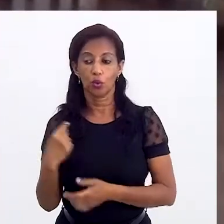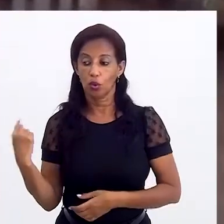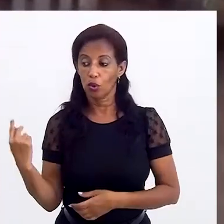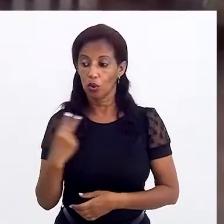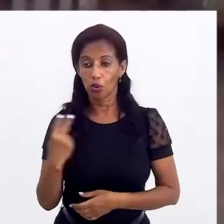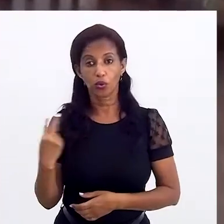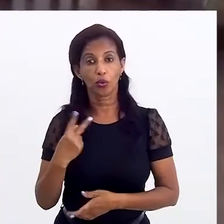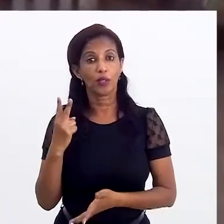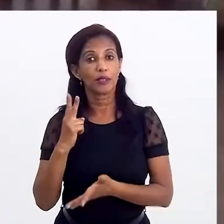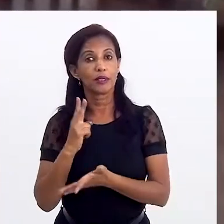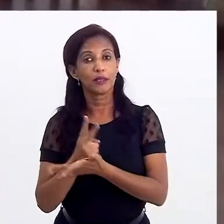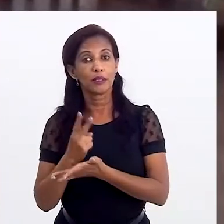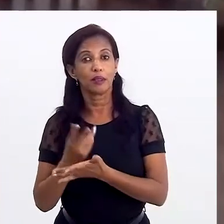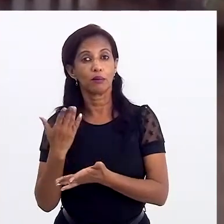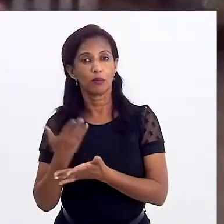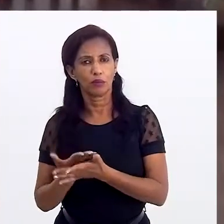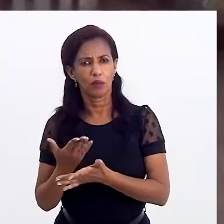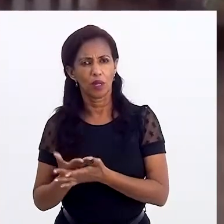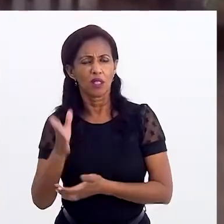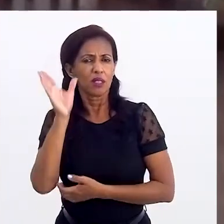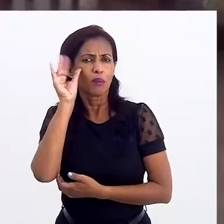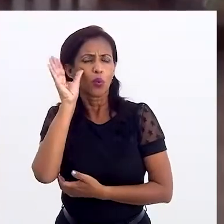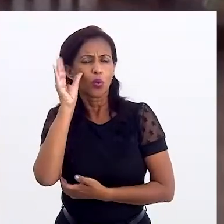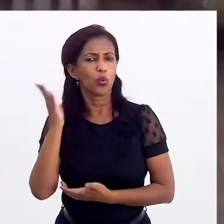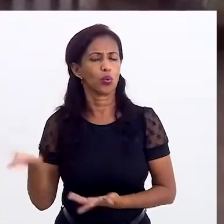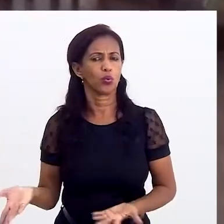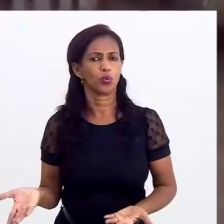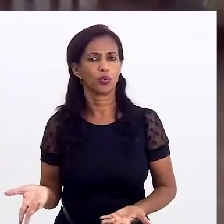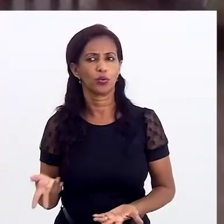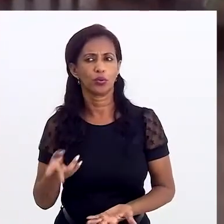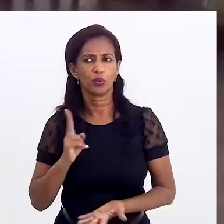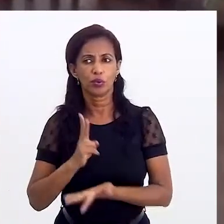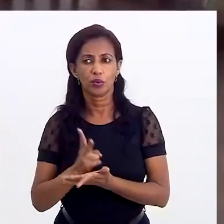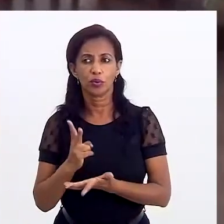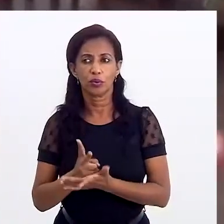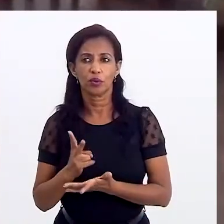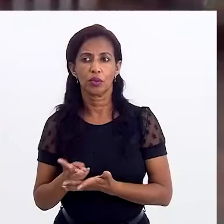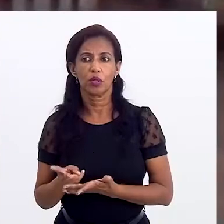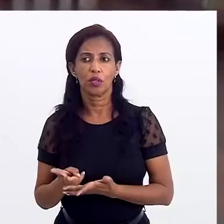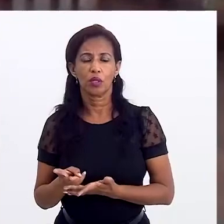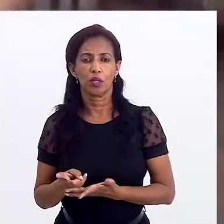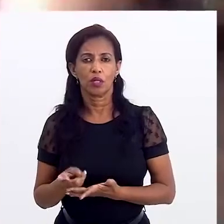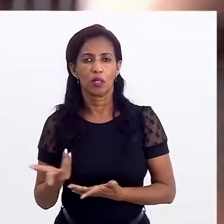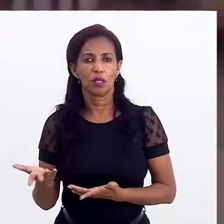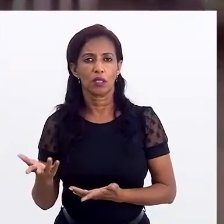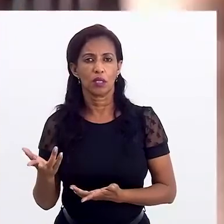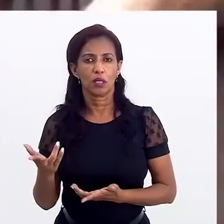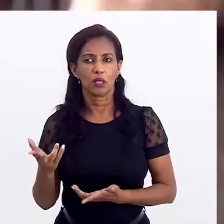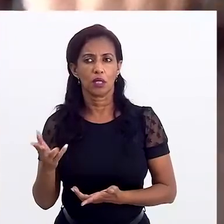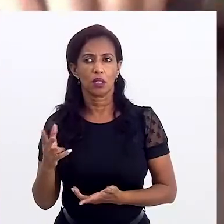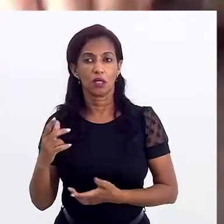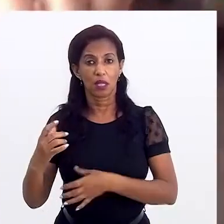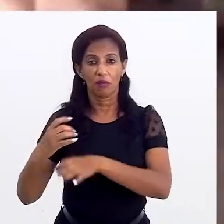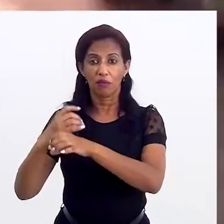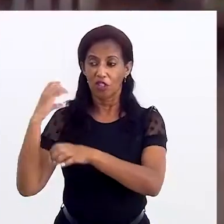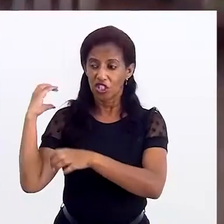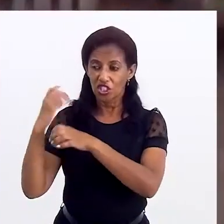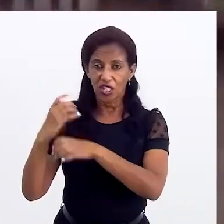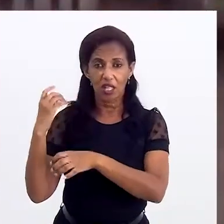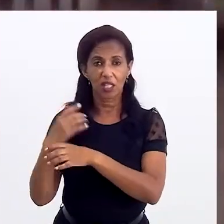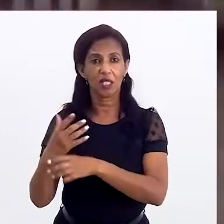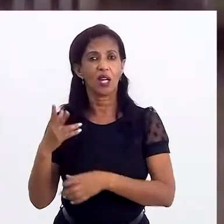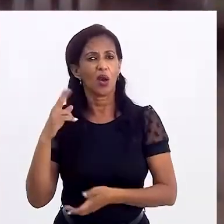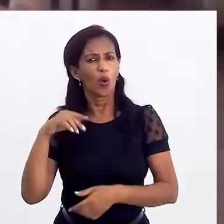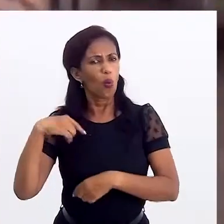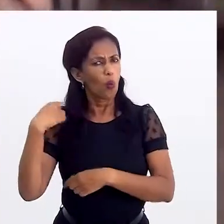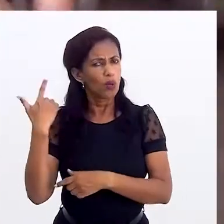sempre estudamos, fomos sempre muito curiosos, né? Como a gente falou, daqui a pouco não serviu para nada fazer engenharia, serve,